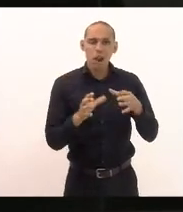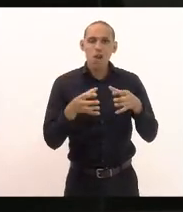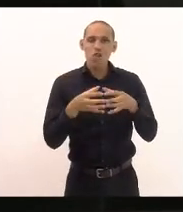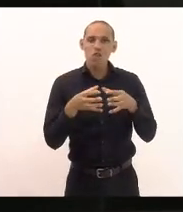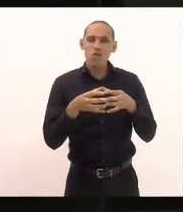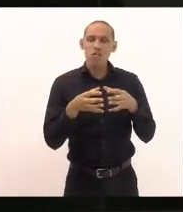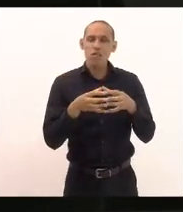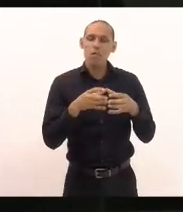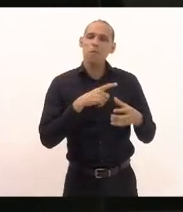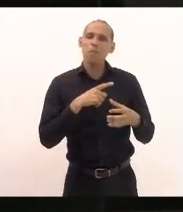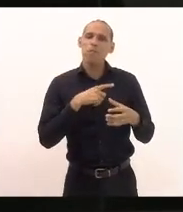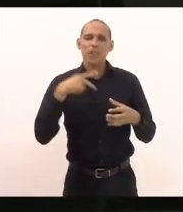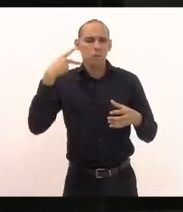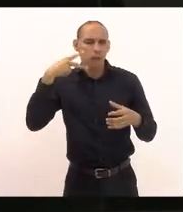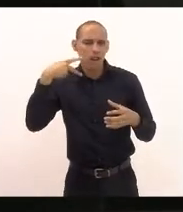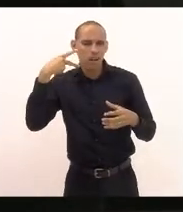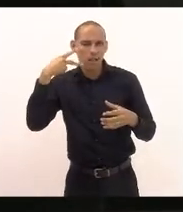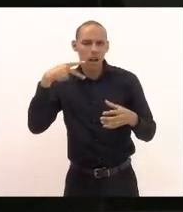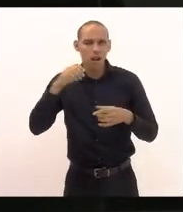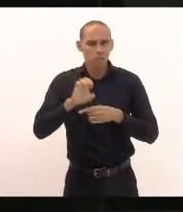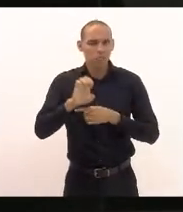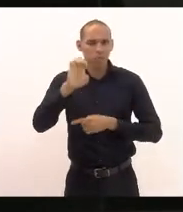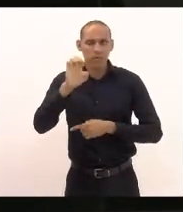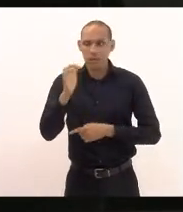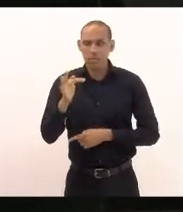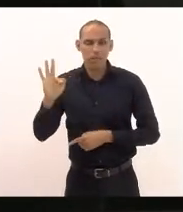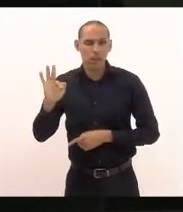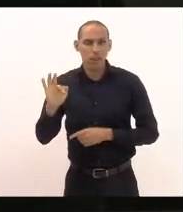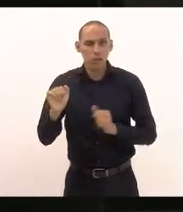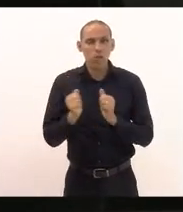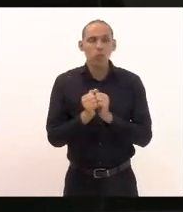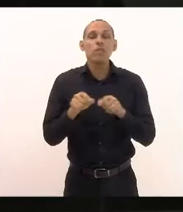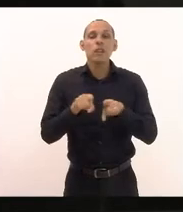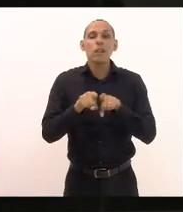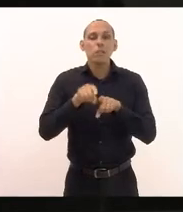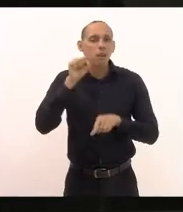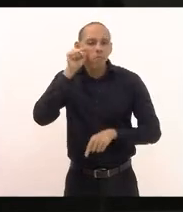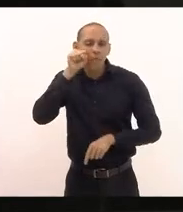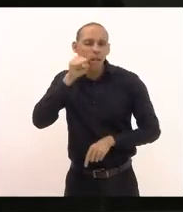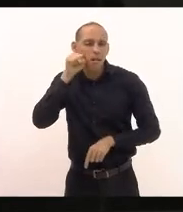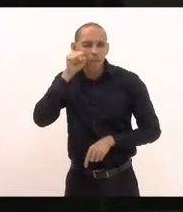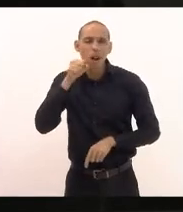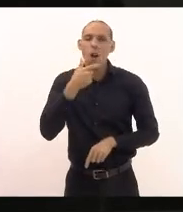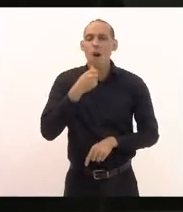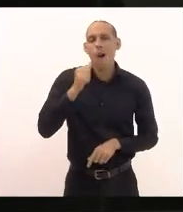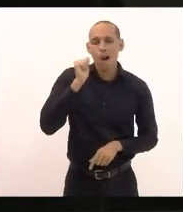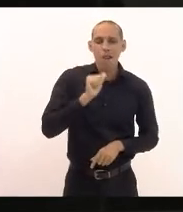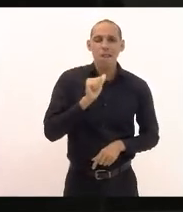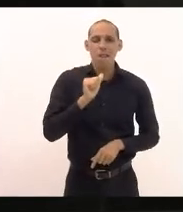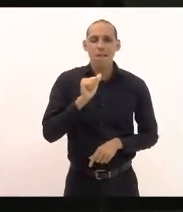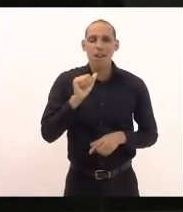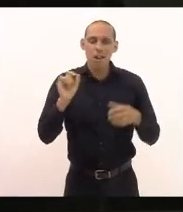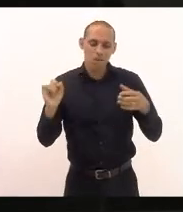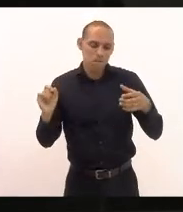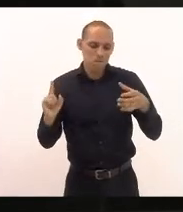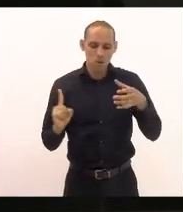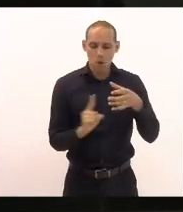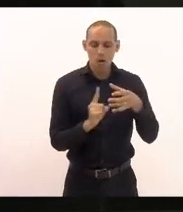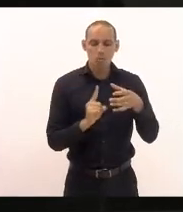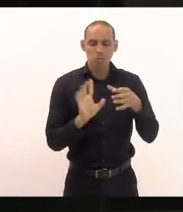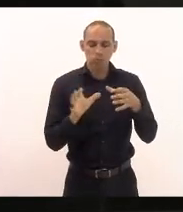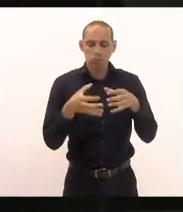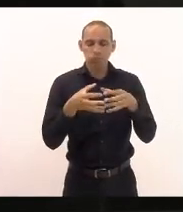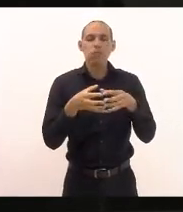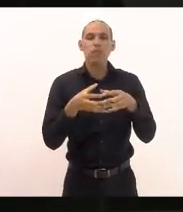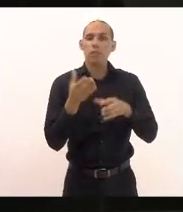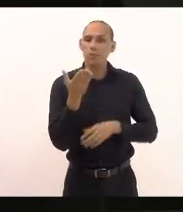agrega parlamentares estaduais e federais e senadores e senadoras, através do seu conhecimento,